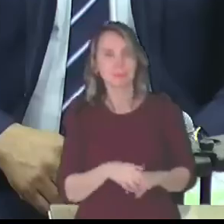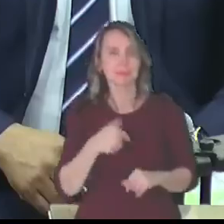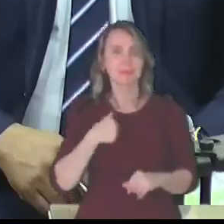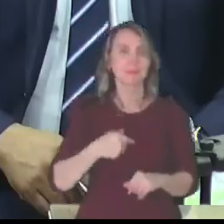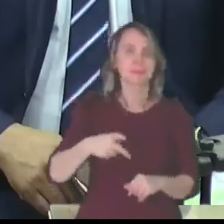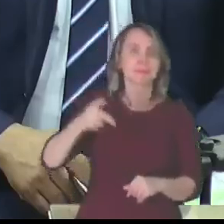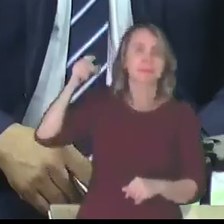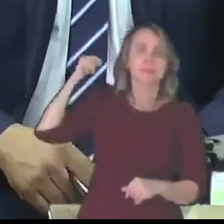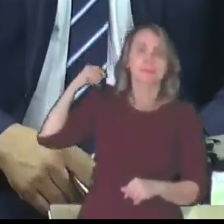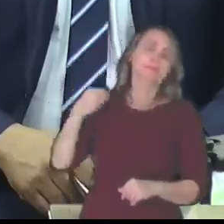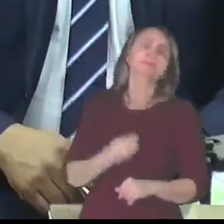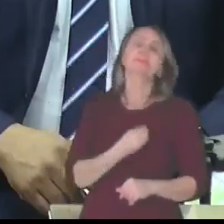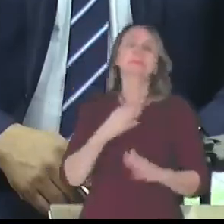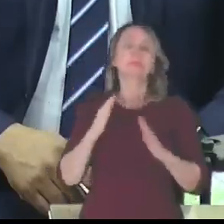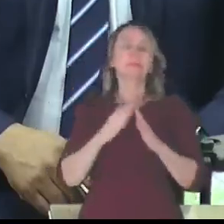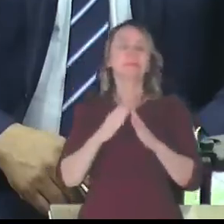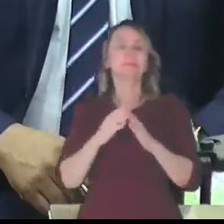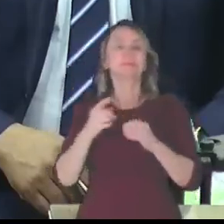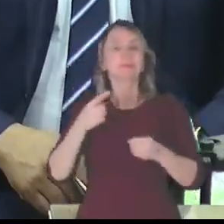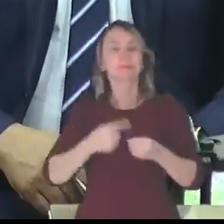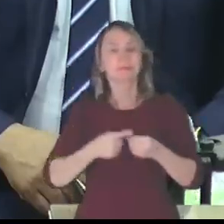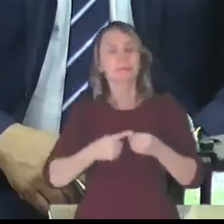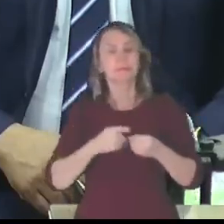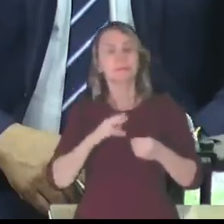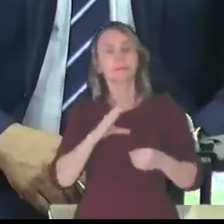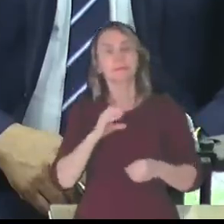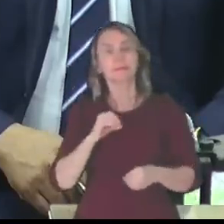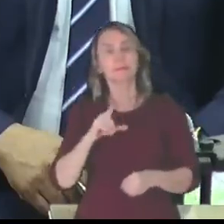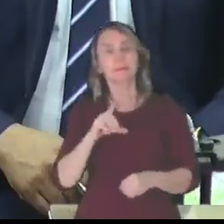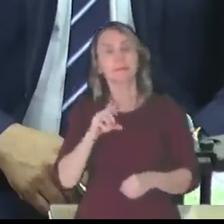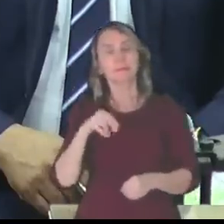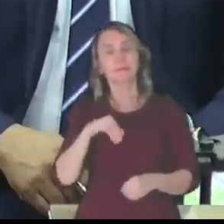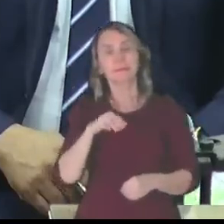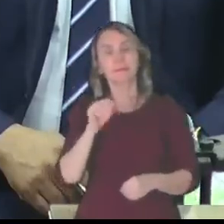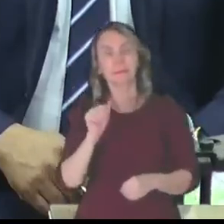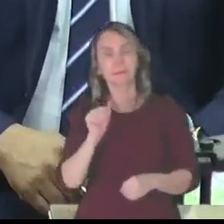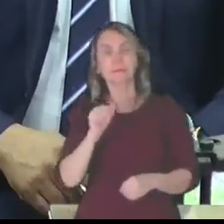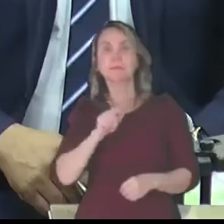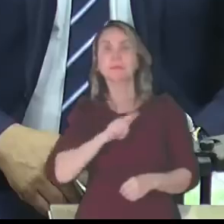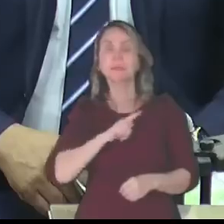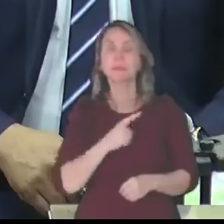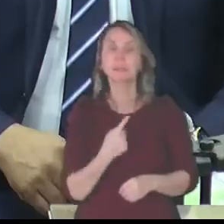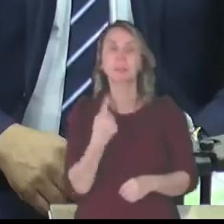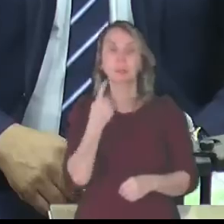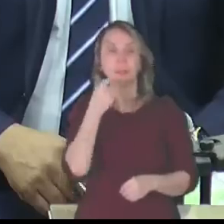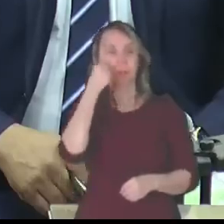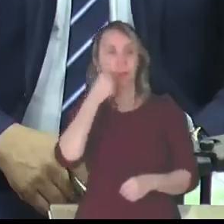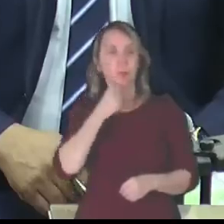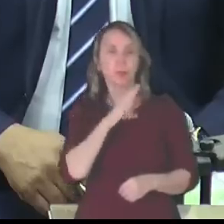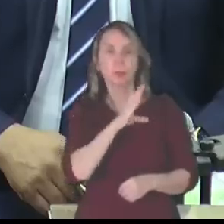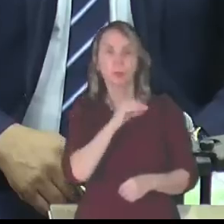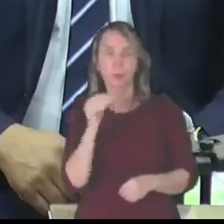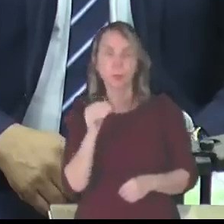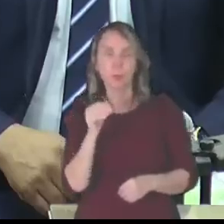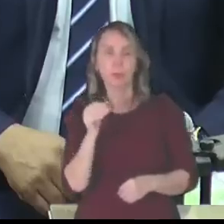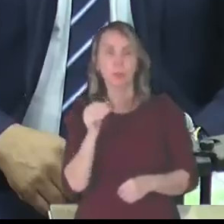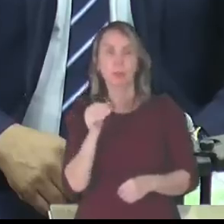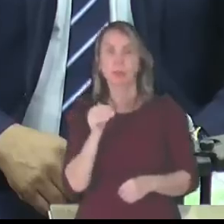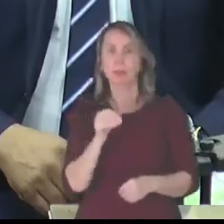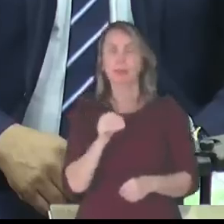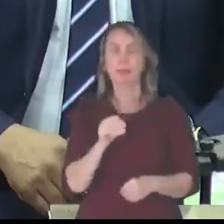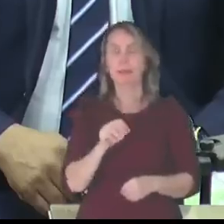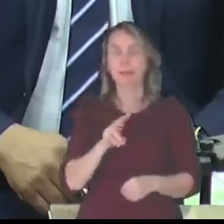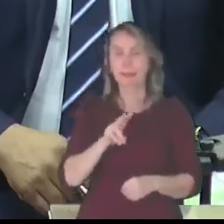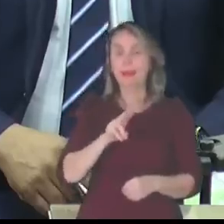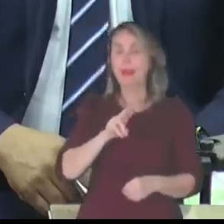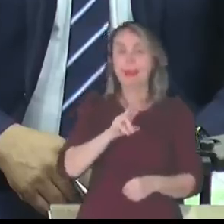veio uma menina que era voada uma menina é uma adolescentezinha daquela fase de adolescência e ela era assim a gente chama de avoada né assim nordestino chama